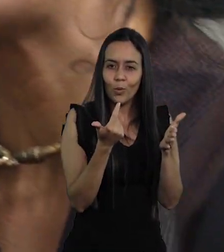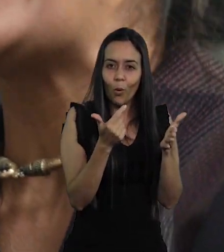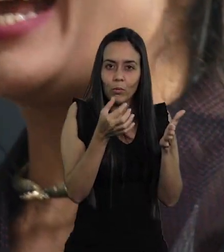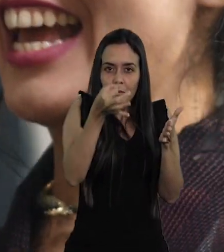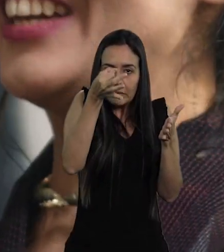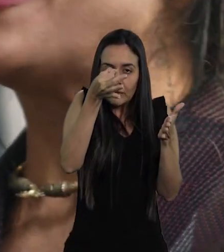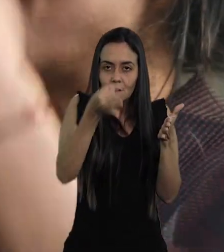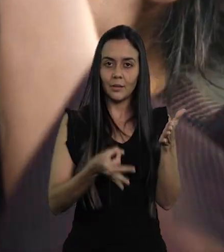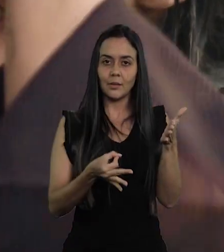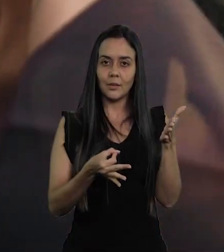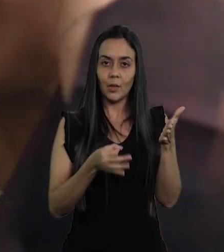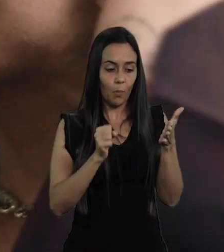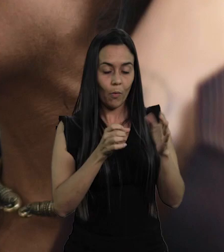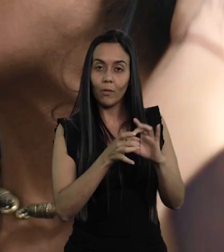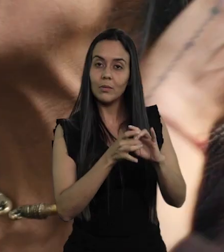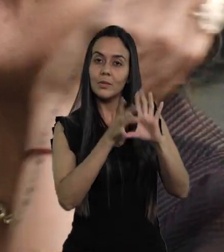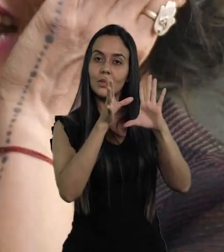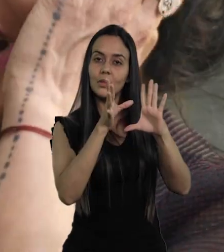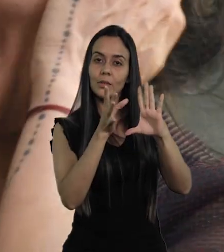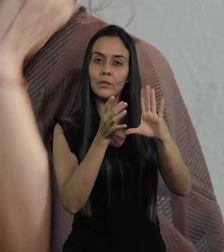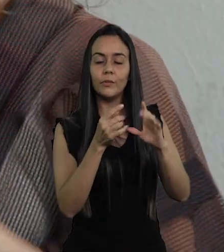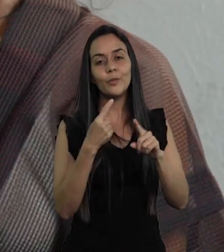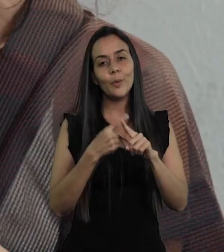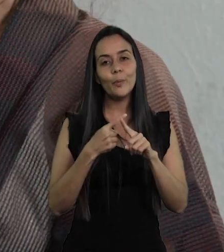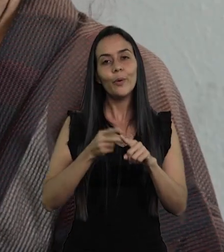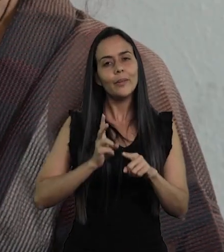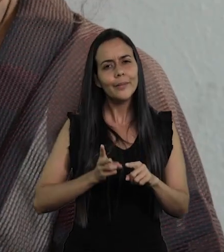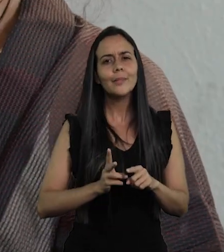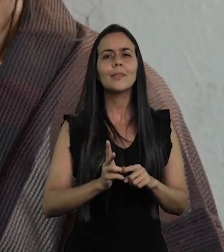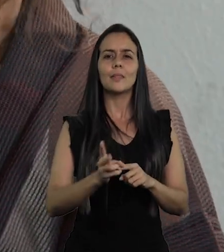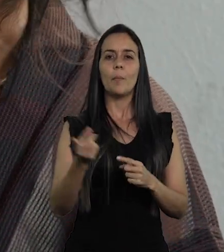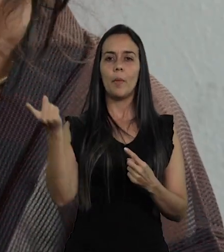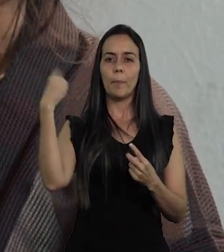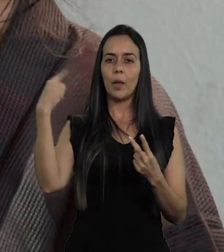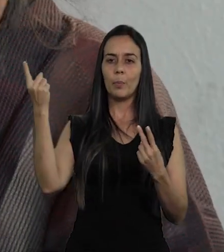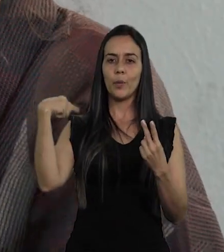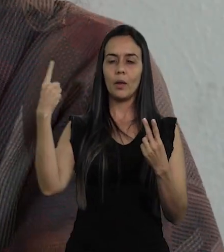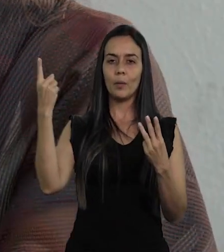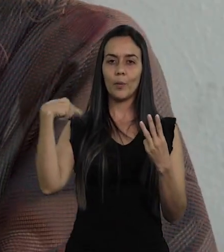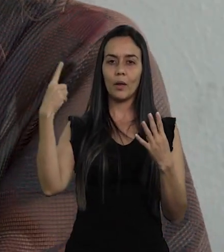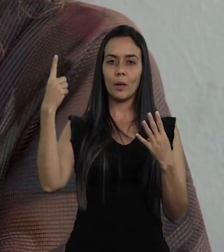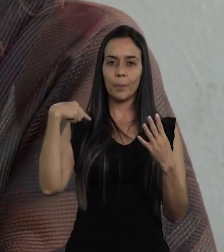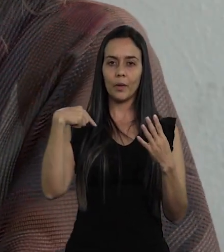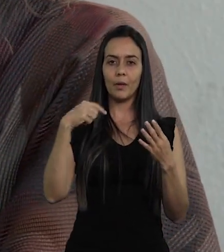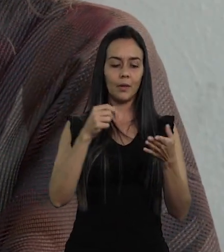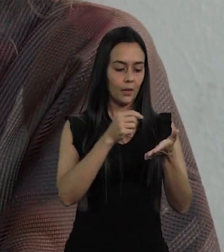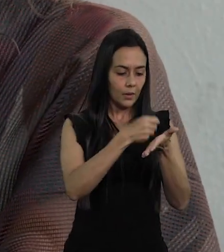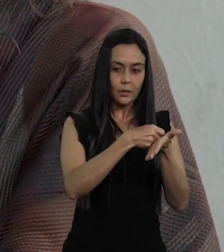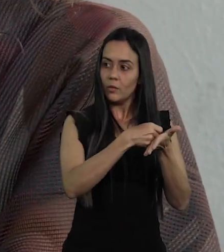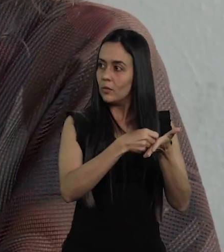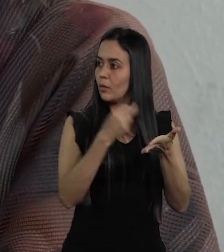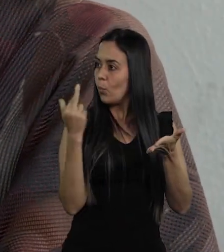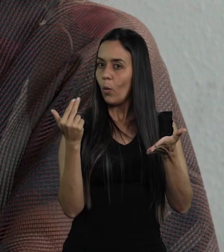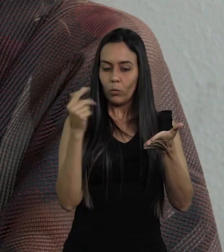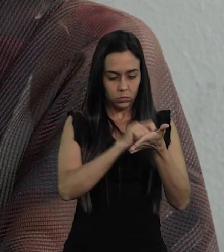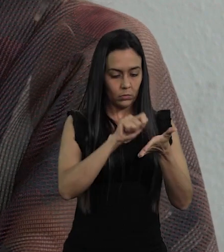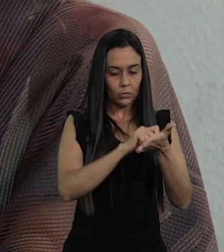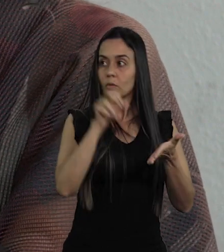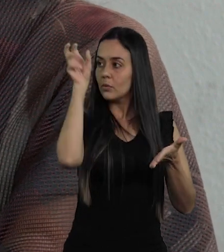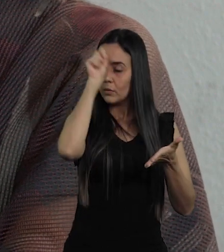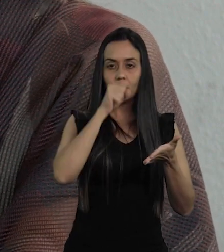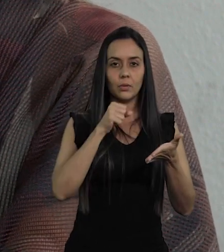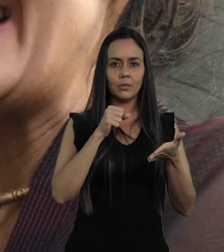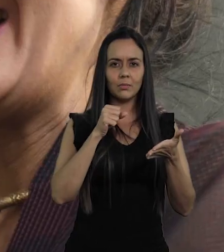estranhamento, porque no fundo a gente é educado para falar, isso é uma caneca, né? Mas, ao mesmo tempo, quando você